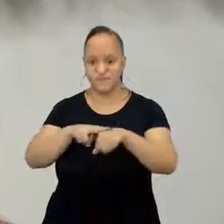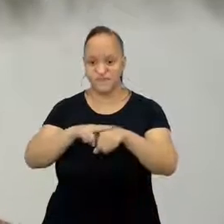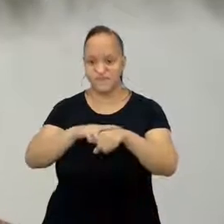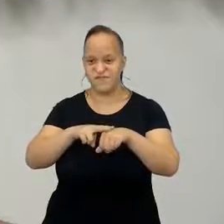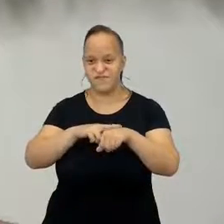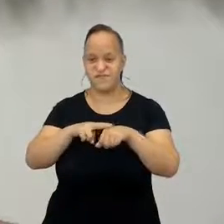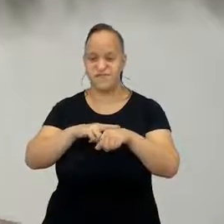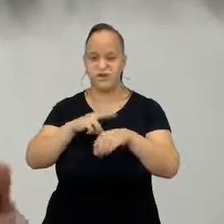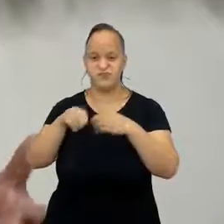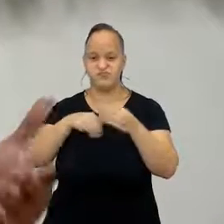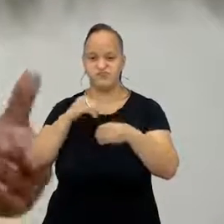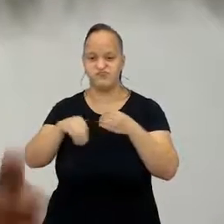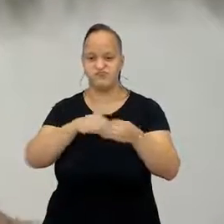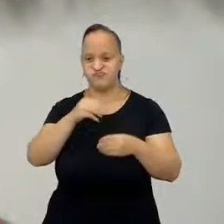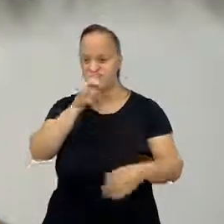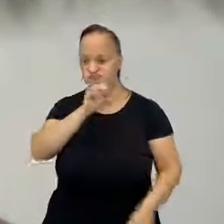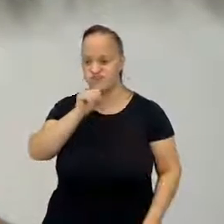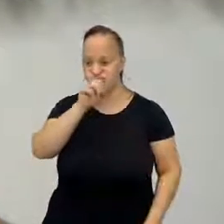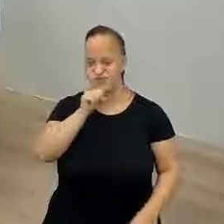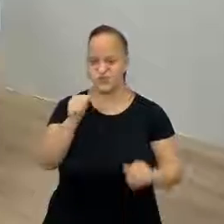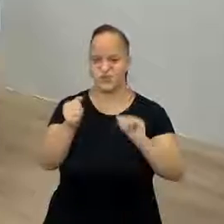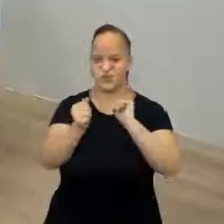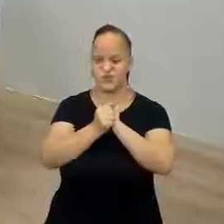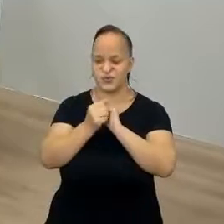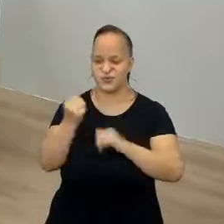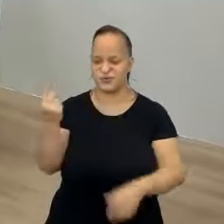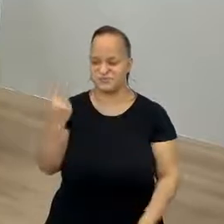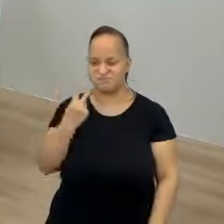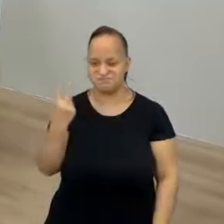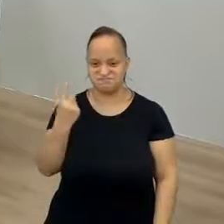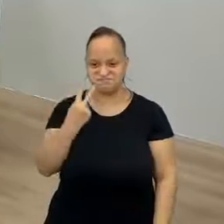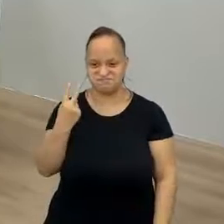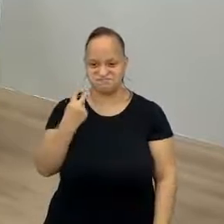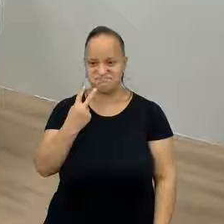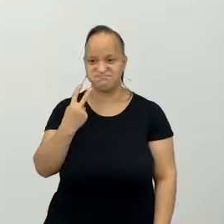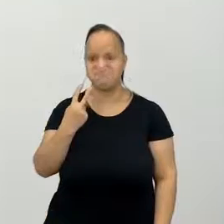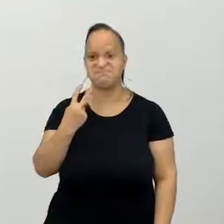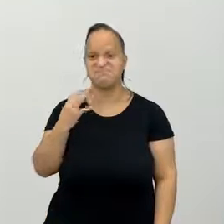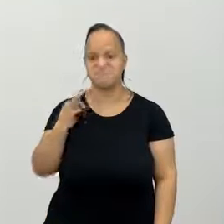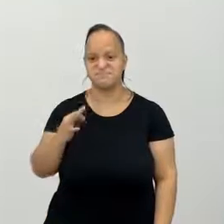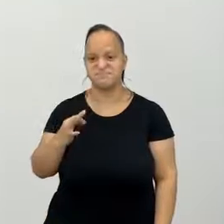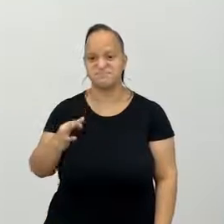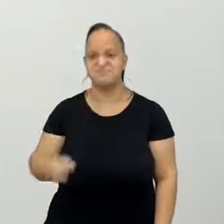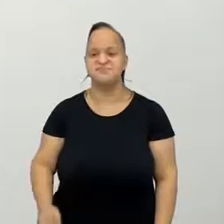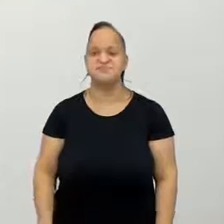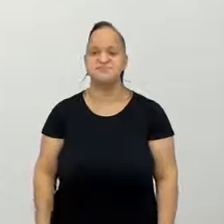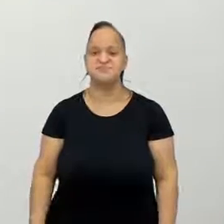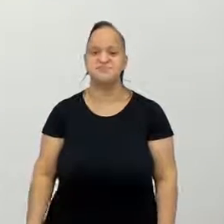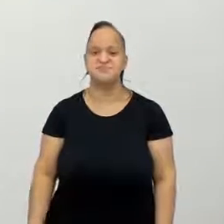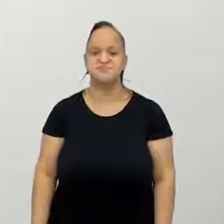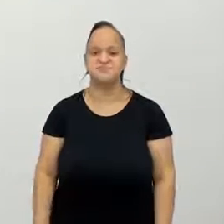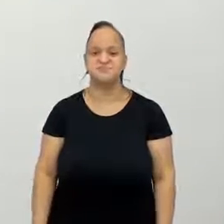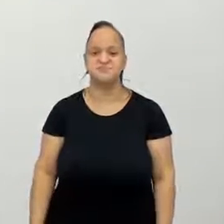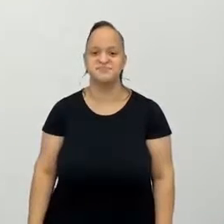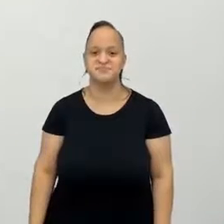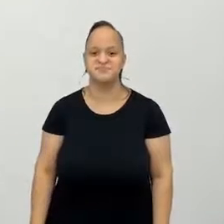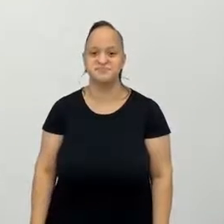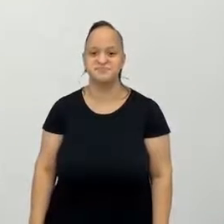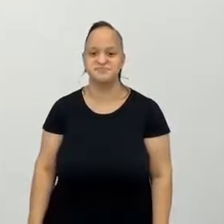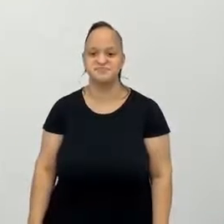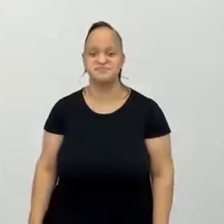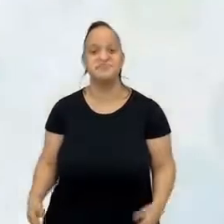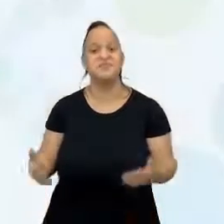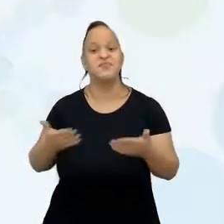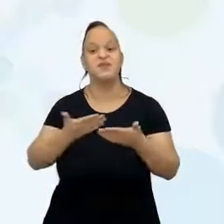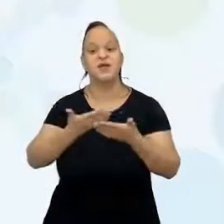e laranja. Estou aqui acompanhado da professora Paula para a formação. Então vamos lá. Só para a gente se localizar, né? A gente está